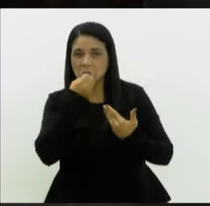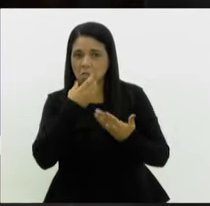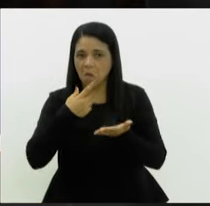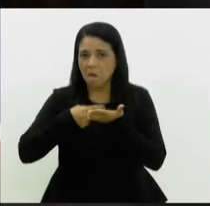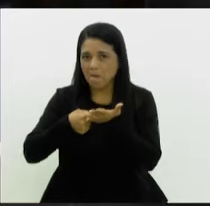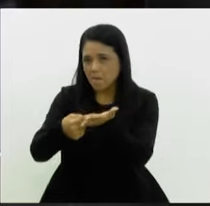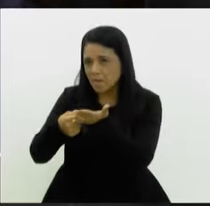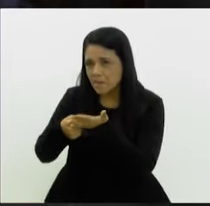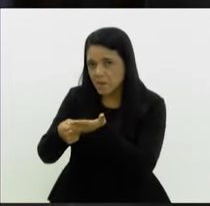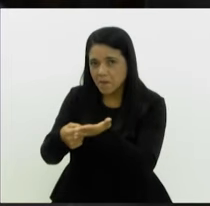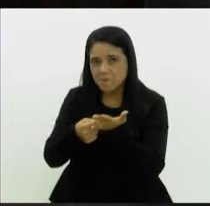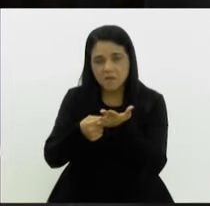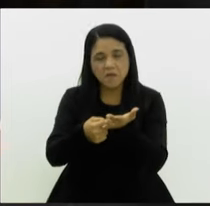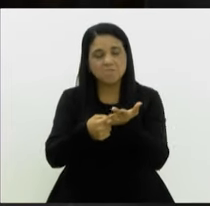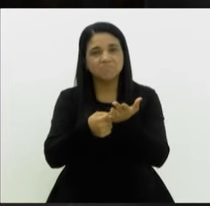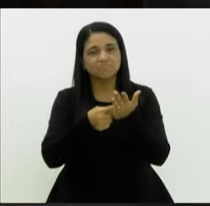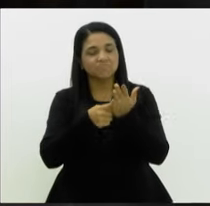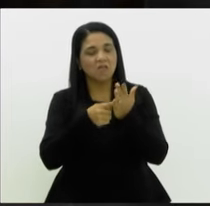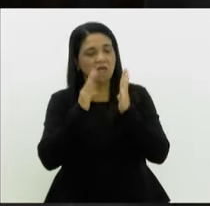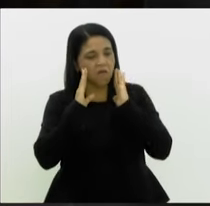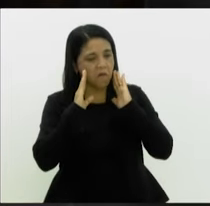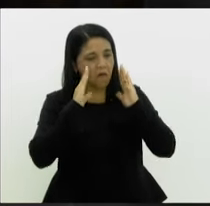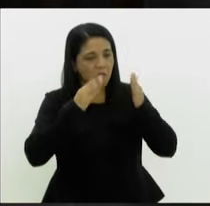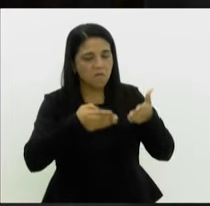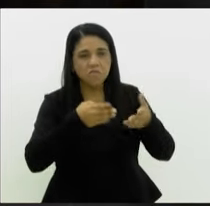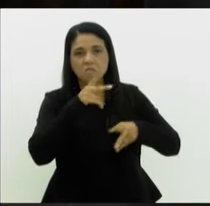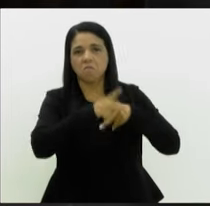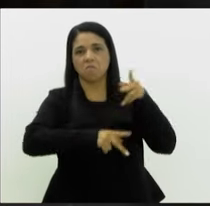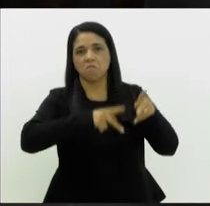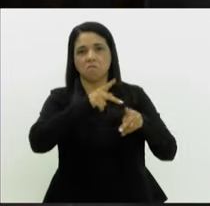em benefício do povo fluminense.